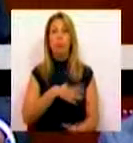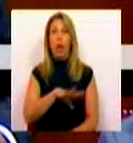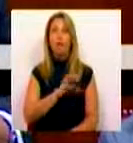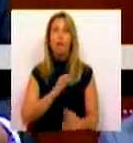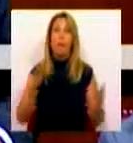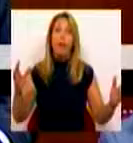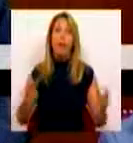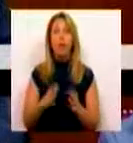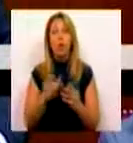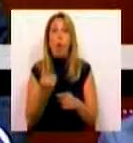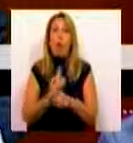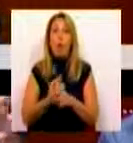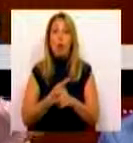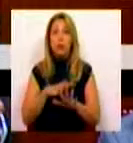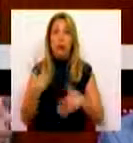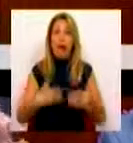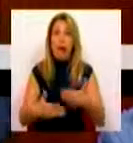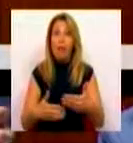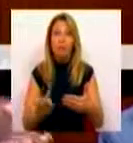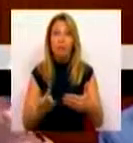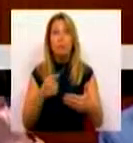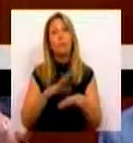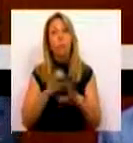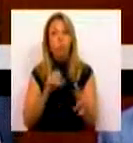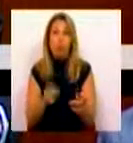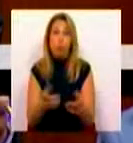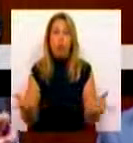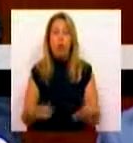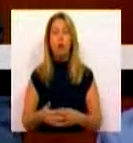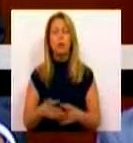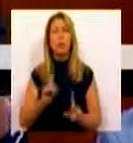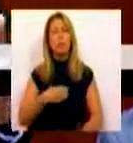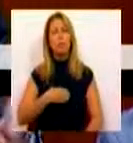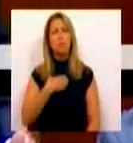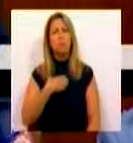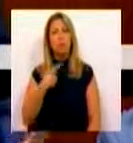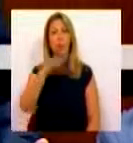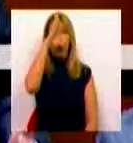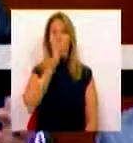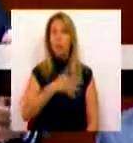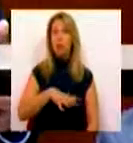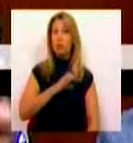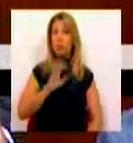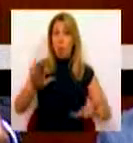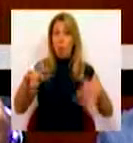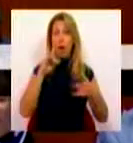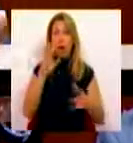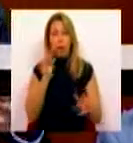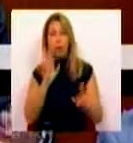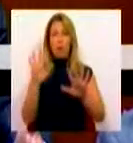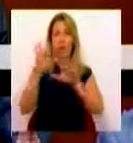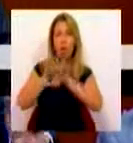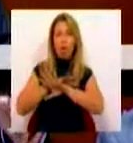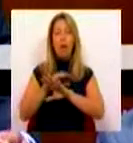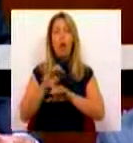menos oleadas por essa razão. Não senti da parte do Governo espanhol qualquer tentativa de ocultar